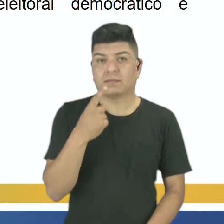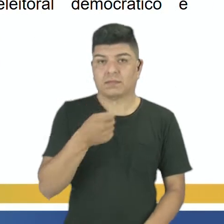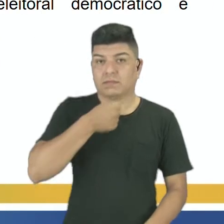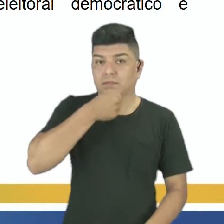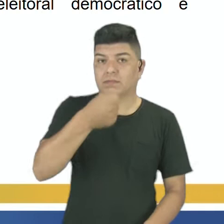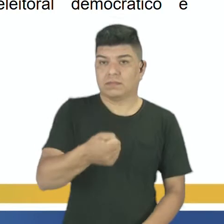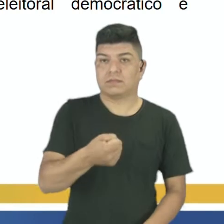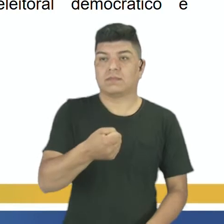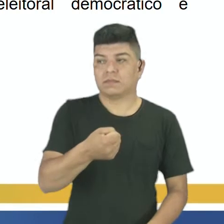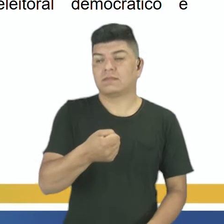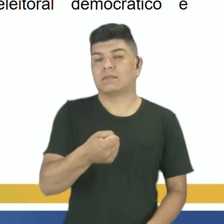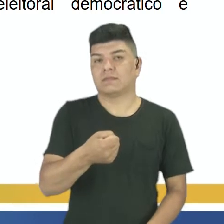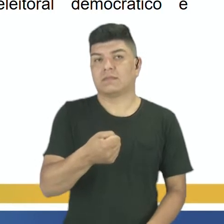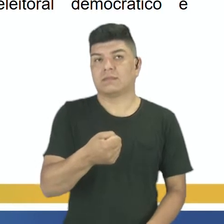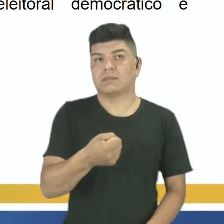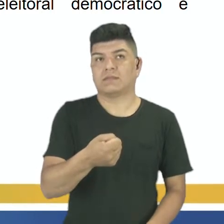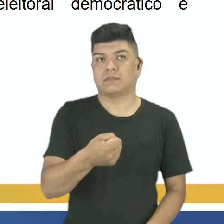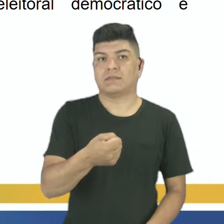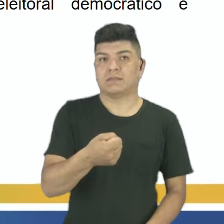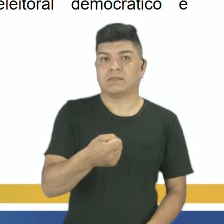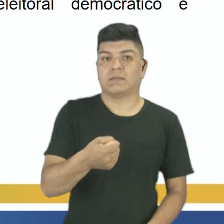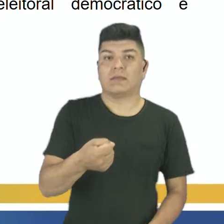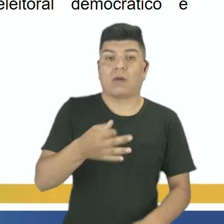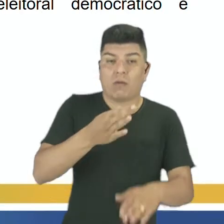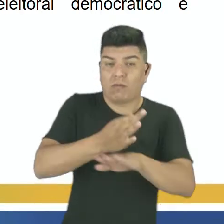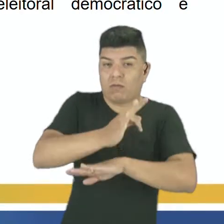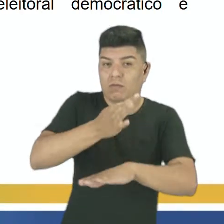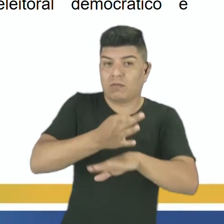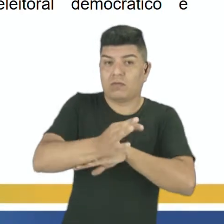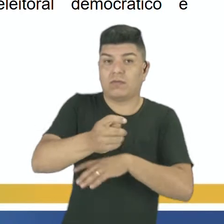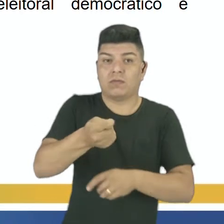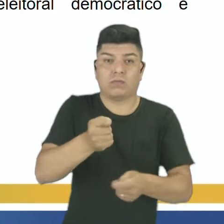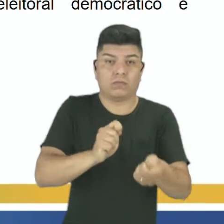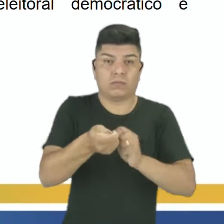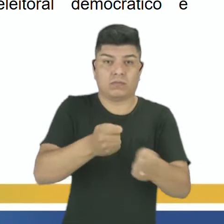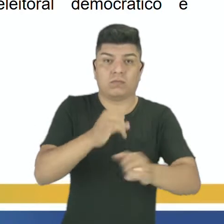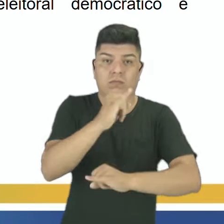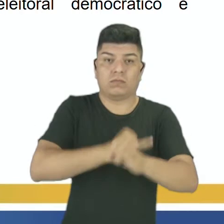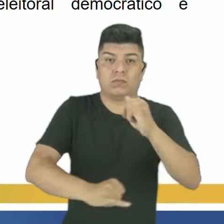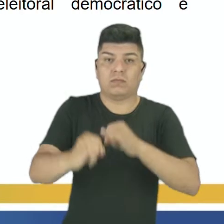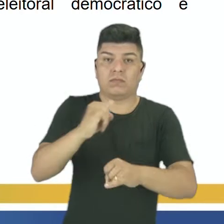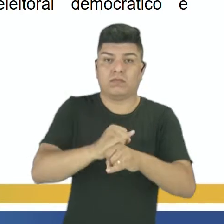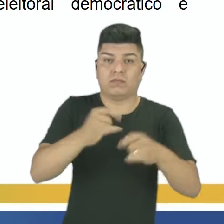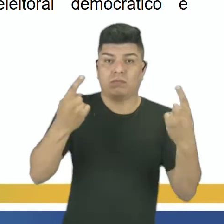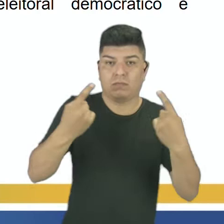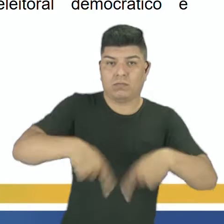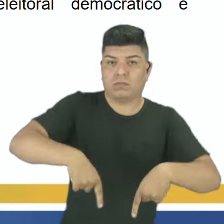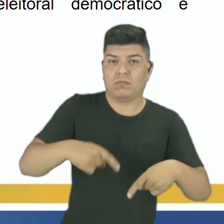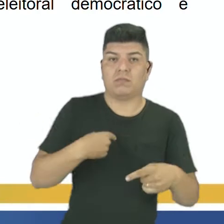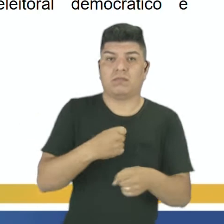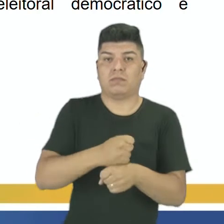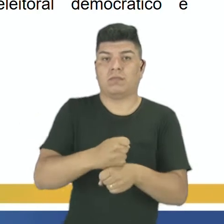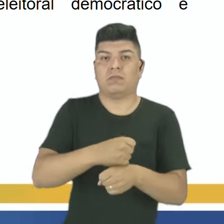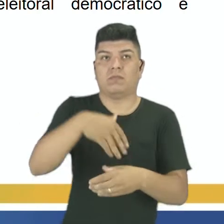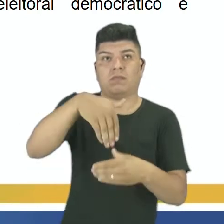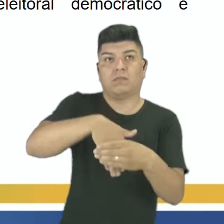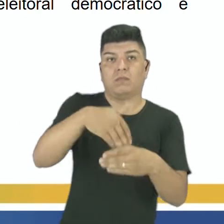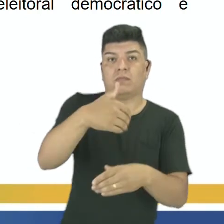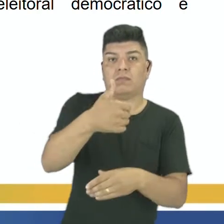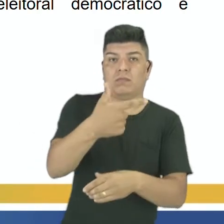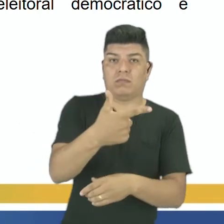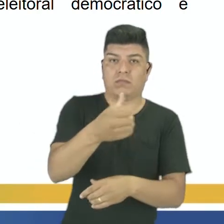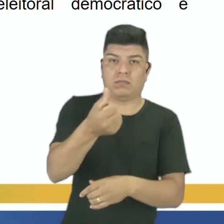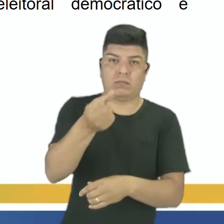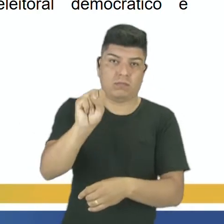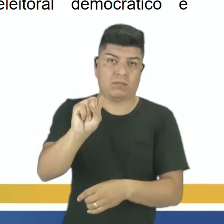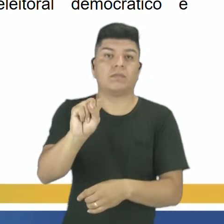reportagem? Fake News, controle na internet e desafios para as eleições de 2018, de Helena